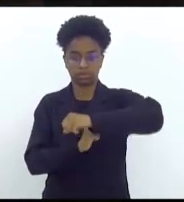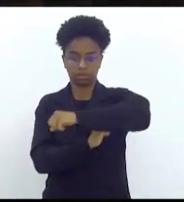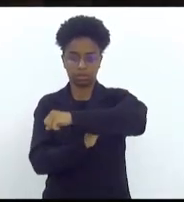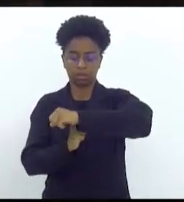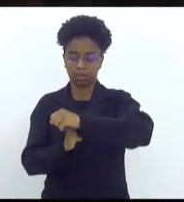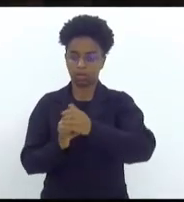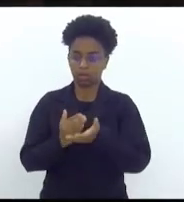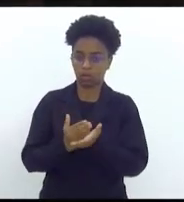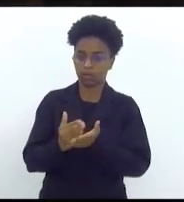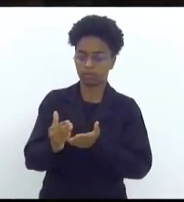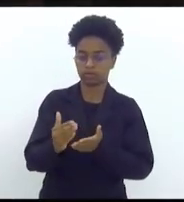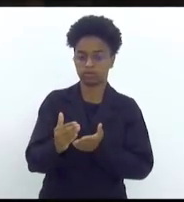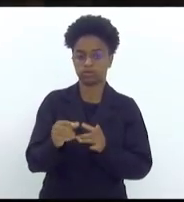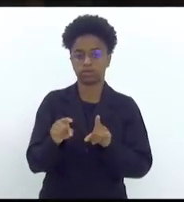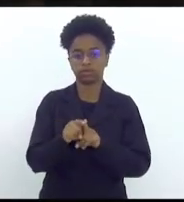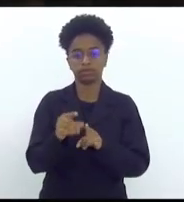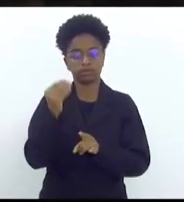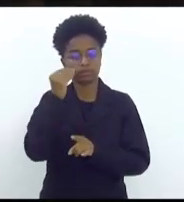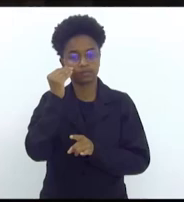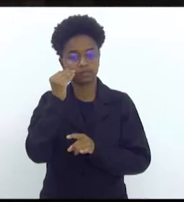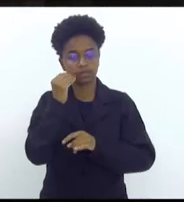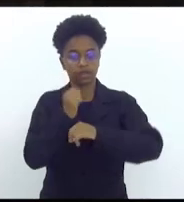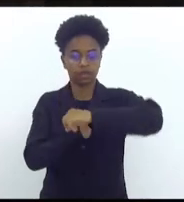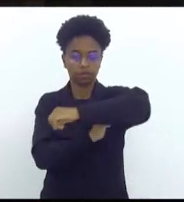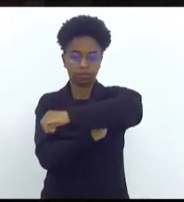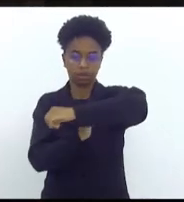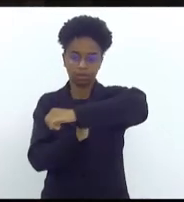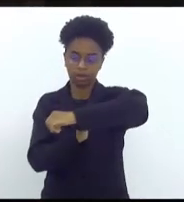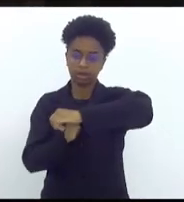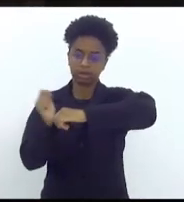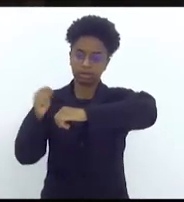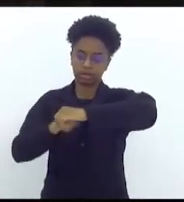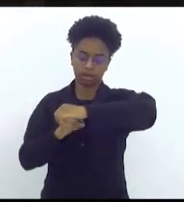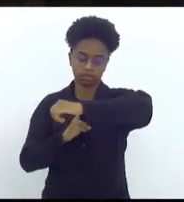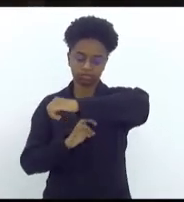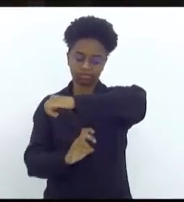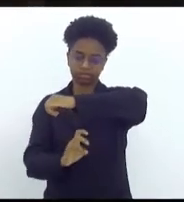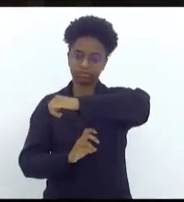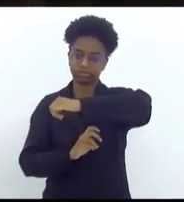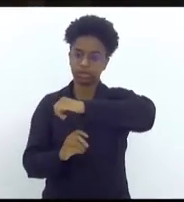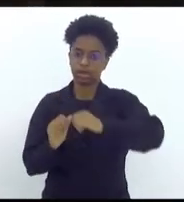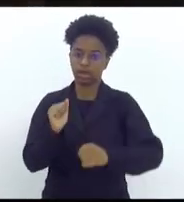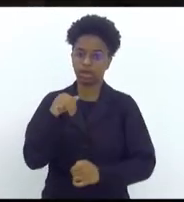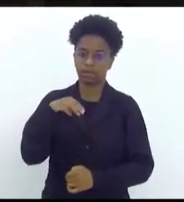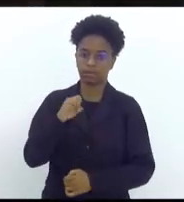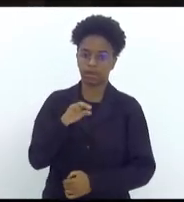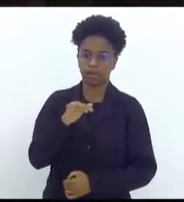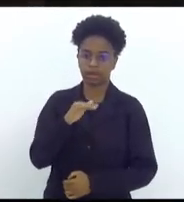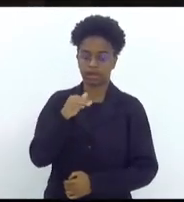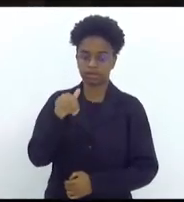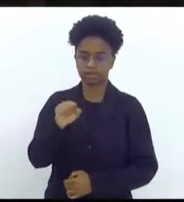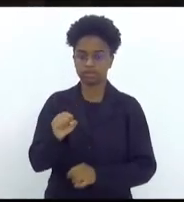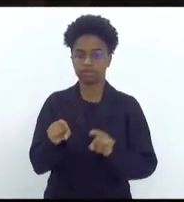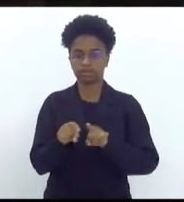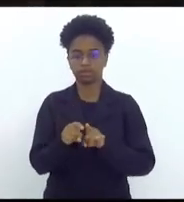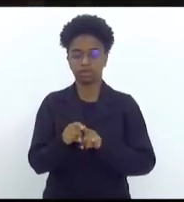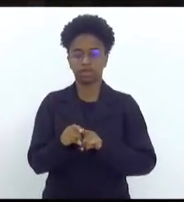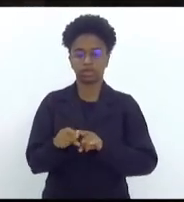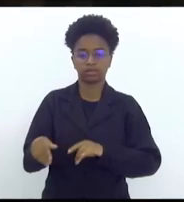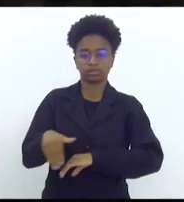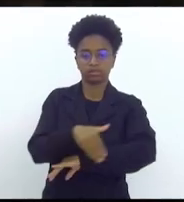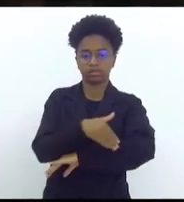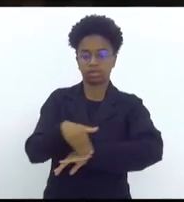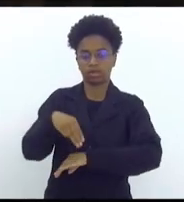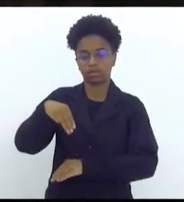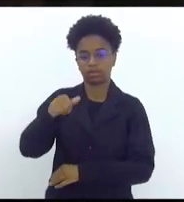adiantada para ter um viaduto de acesso a Américas em relação a Estrada do Mato Alto que também tem